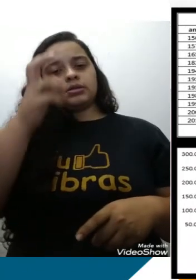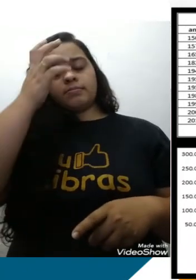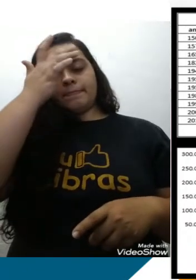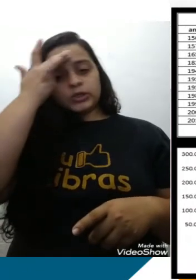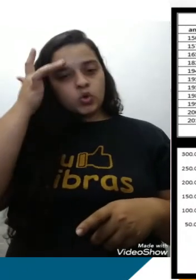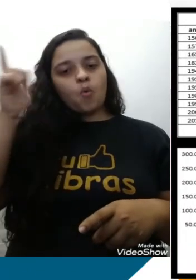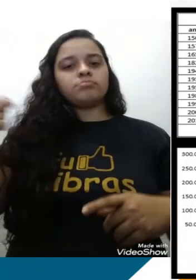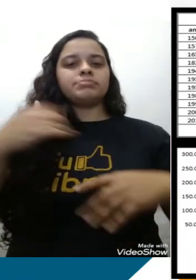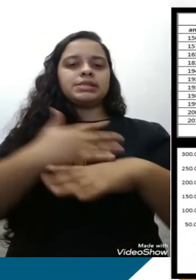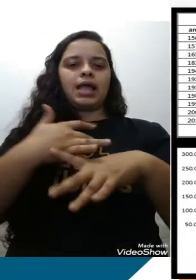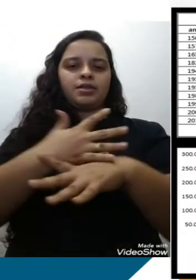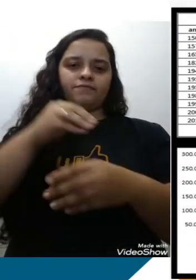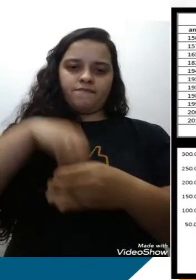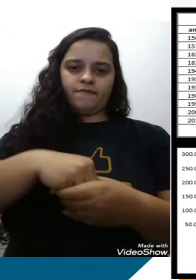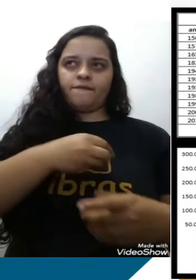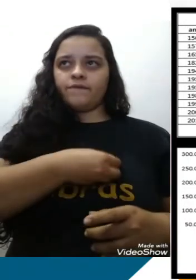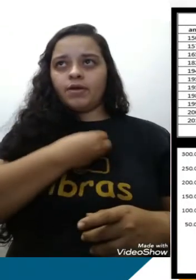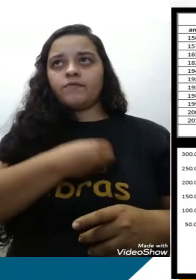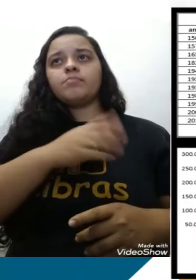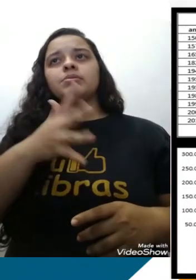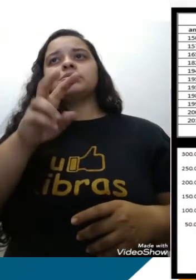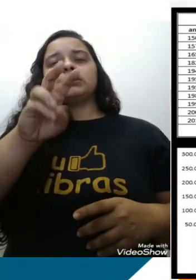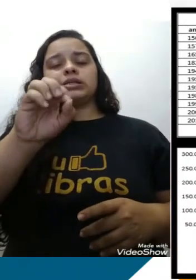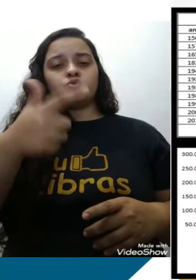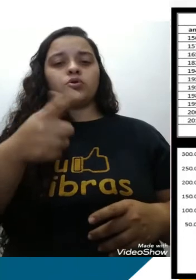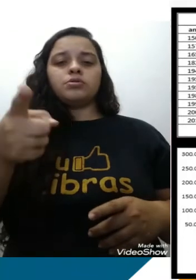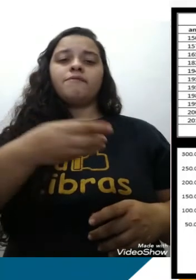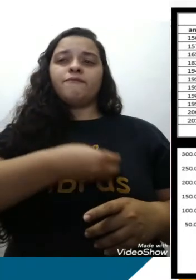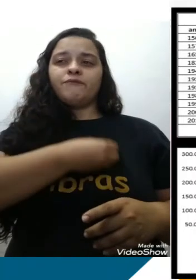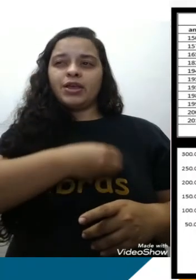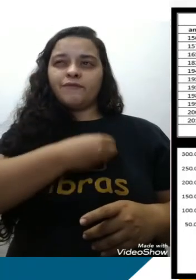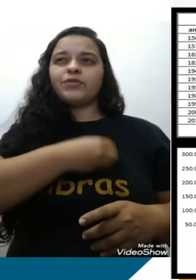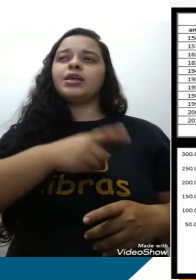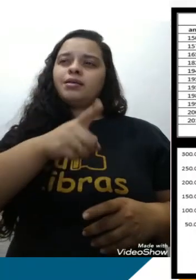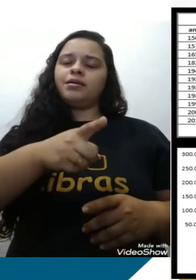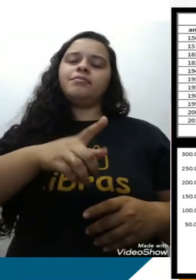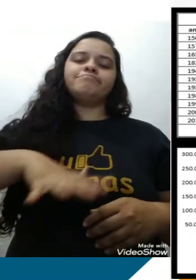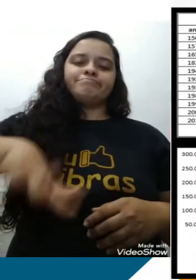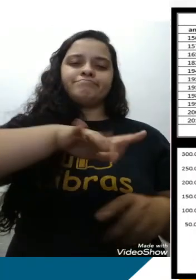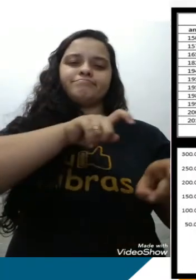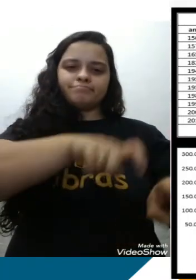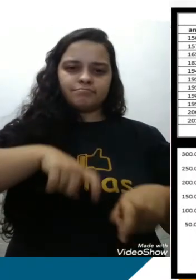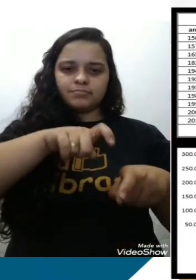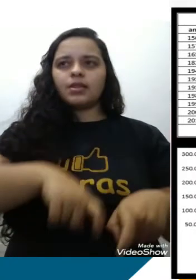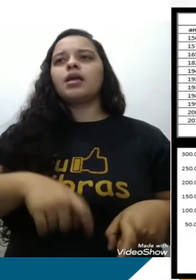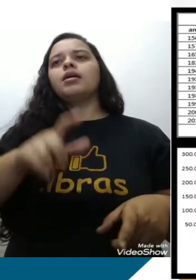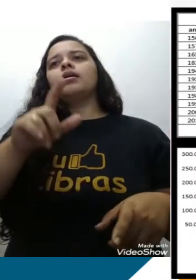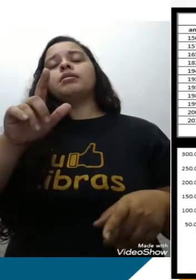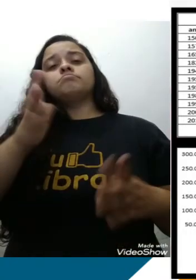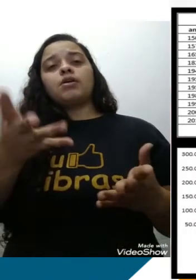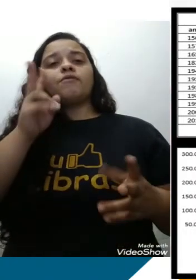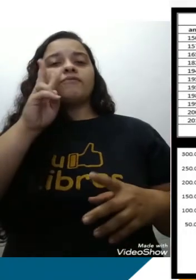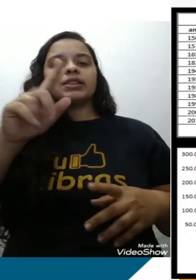Então, 61% da população indígena ainda vive na zona rural, mas a gente já tem um crescimento muito grande, significativo, ainda destacado